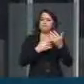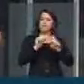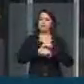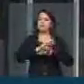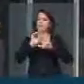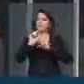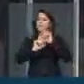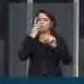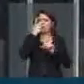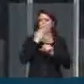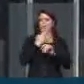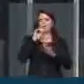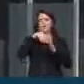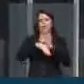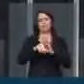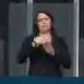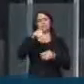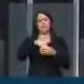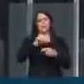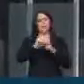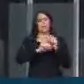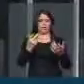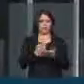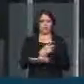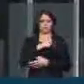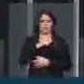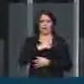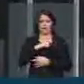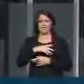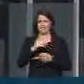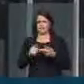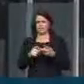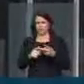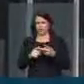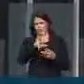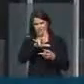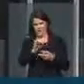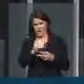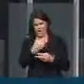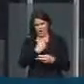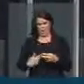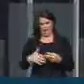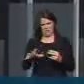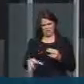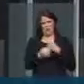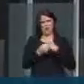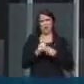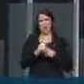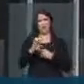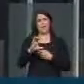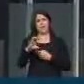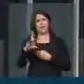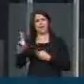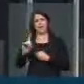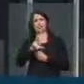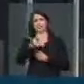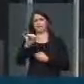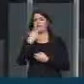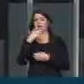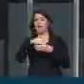transparência. Segundo, não há estatização do ECAD. Ao contrário, o ECAD permanece como um órgão